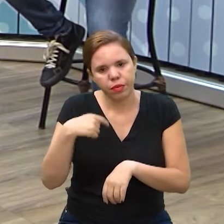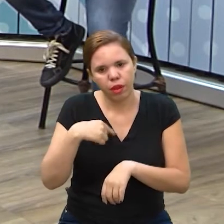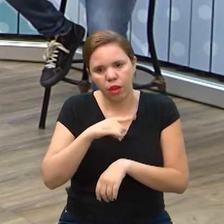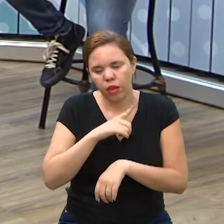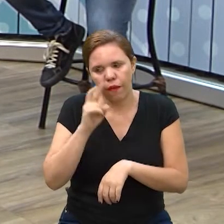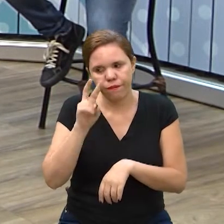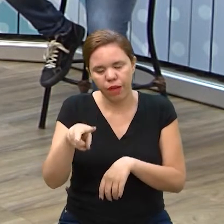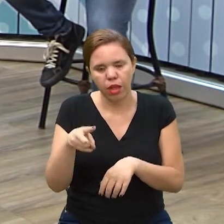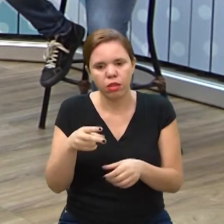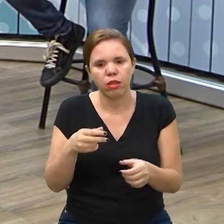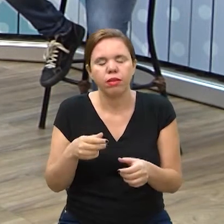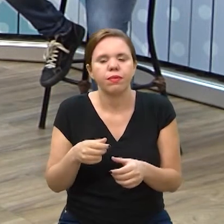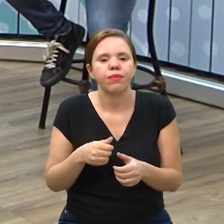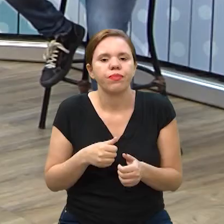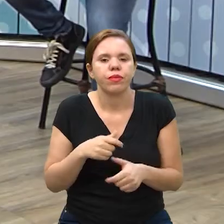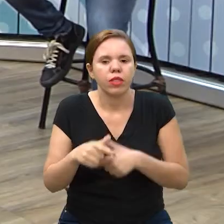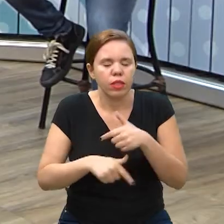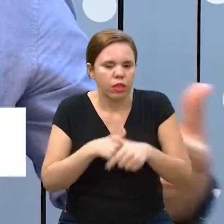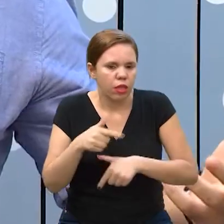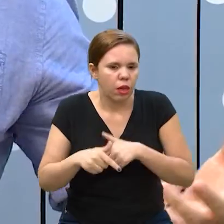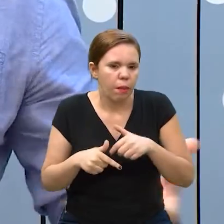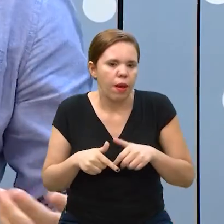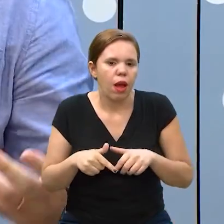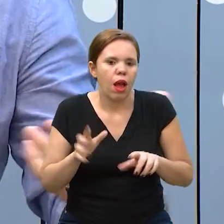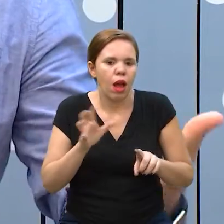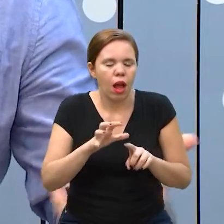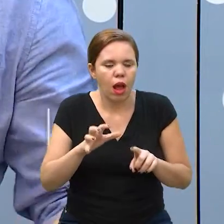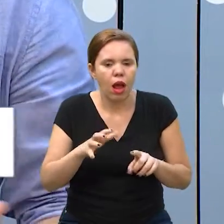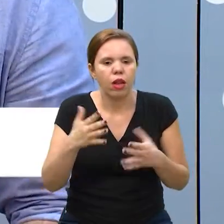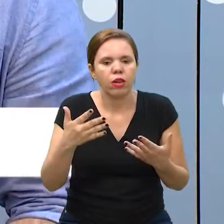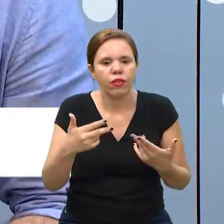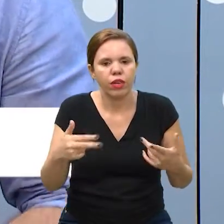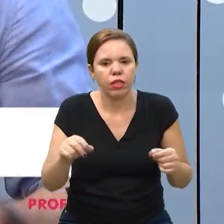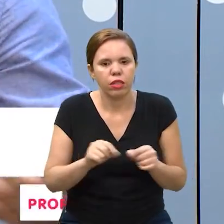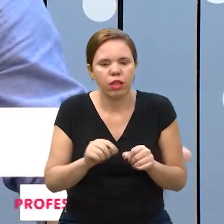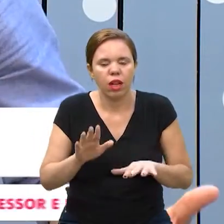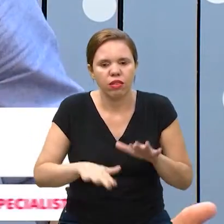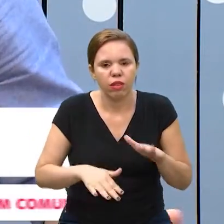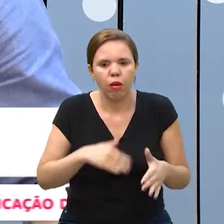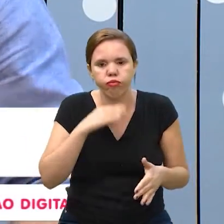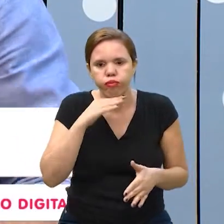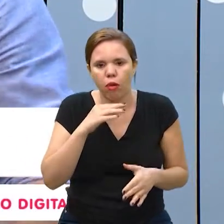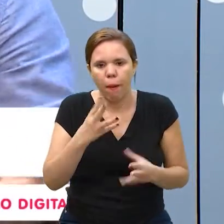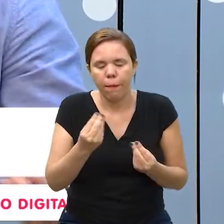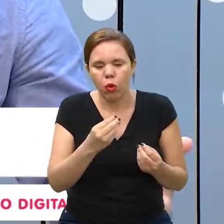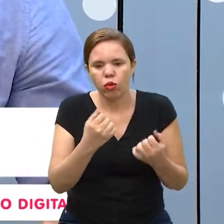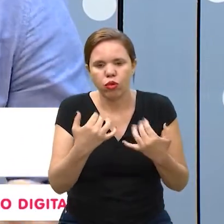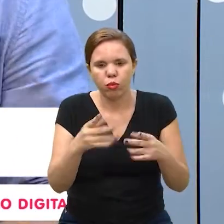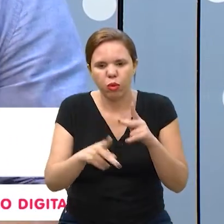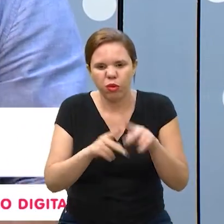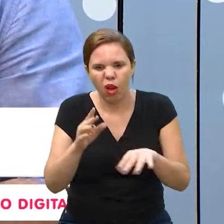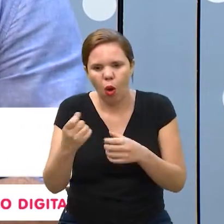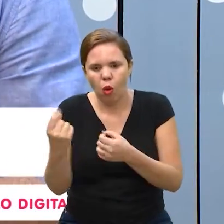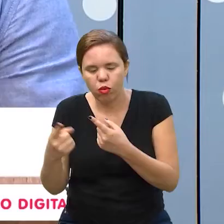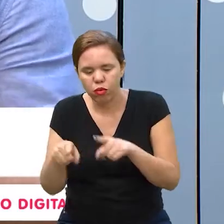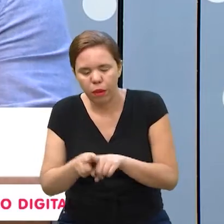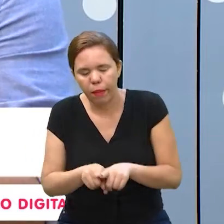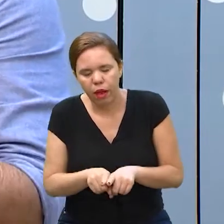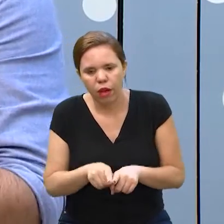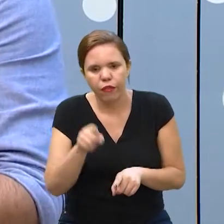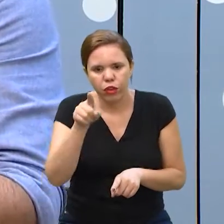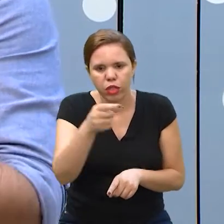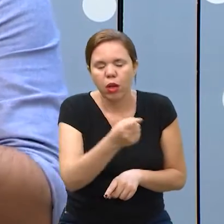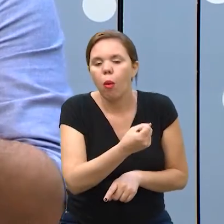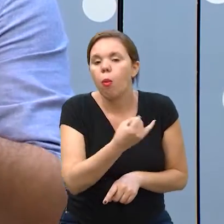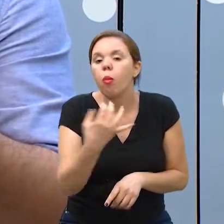pelo menos eu tenho visto muito nesse segmento de influenciadores, como a gente bem disse, ele está um pouco saturado para muitos públicos, né? É interessante